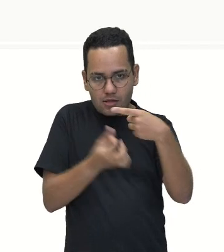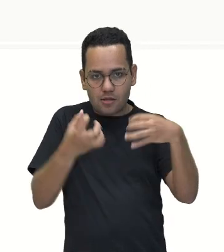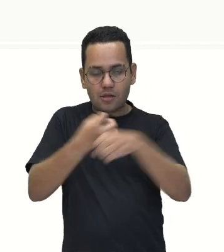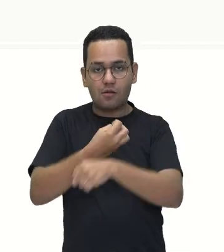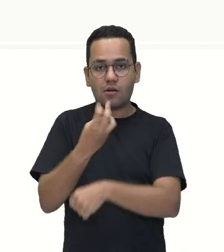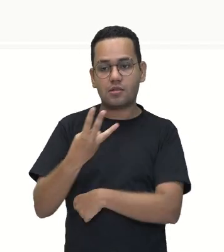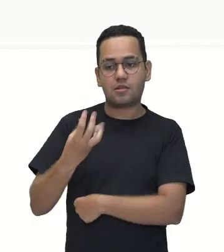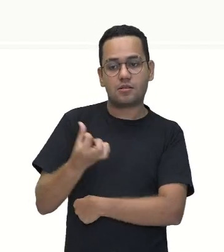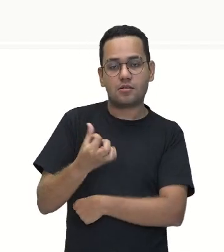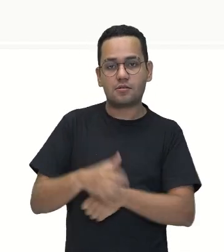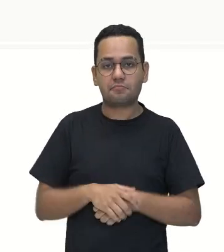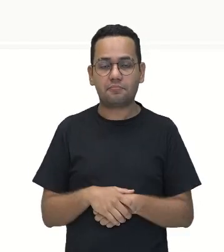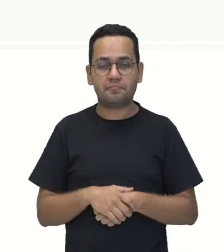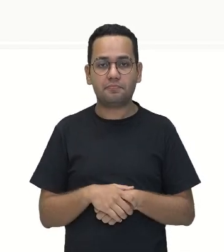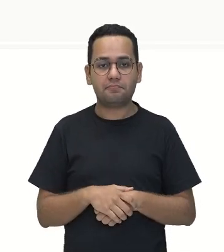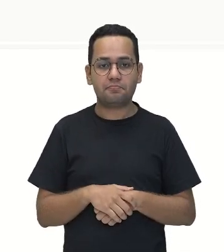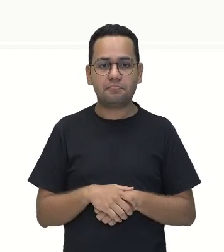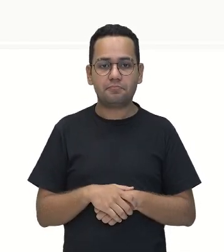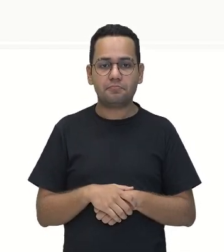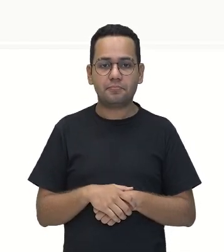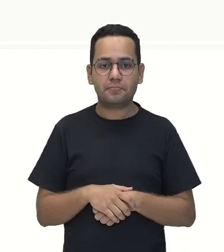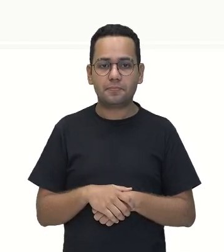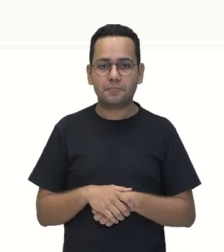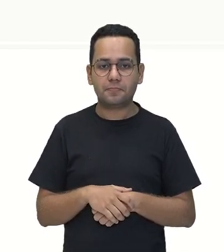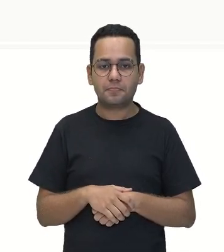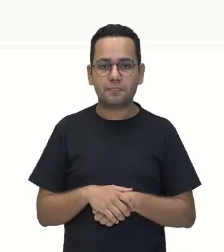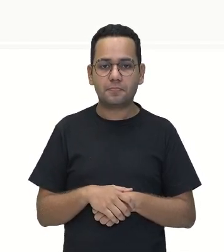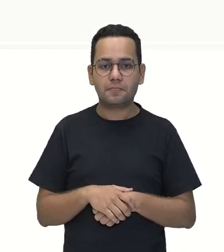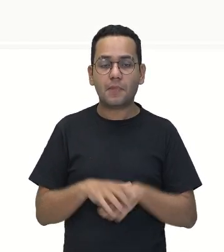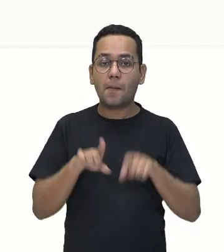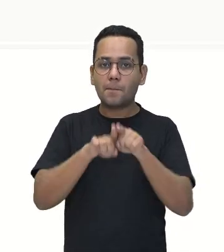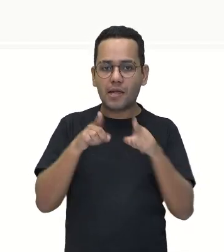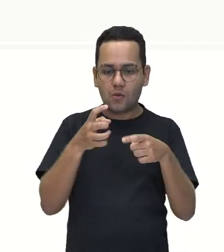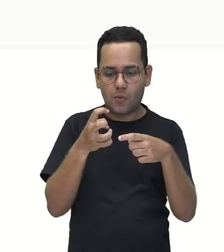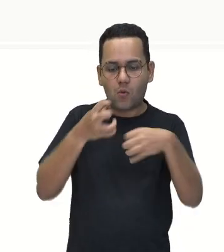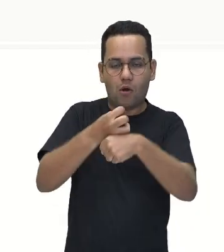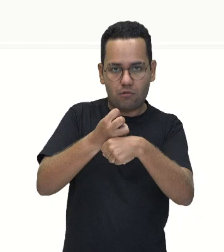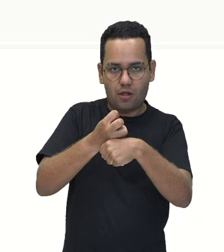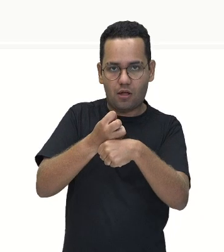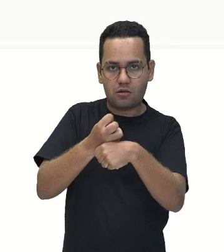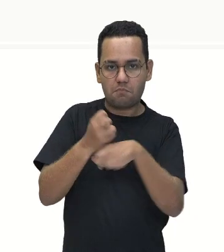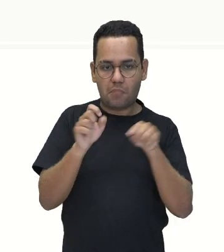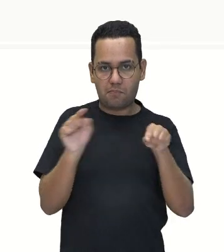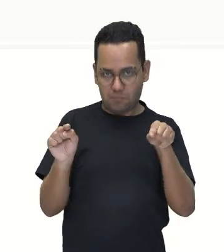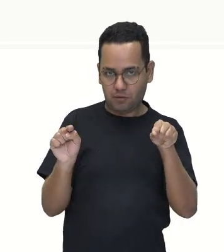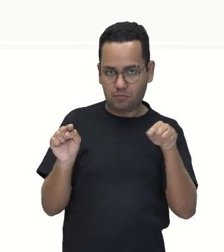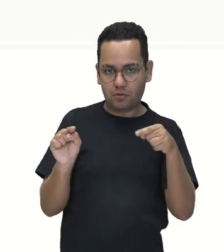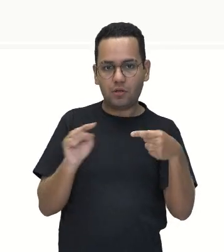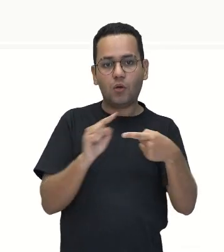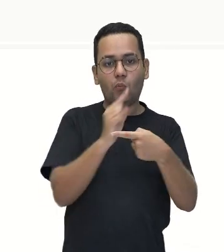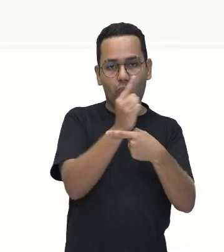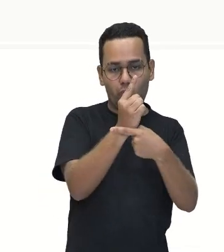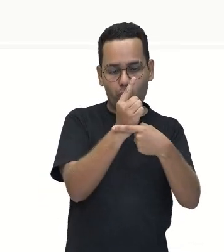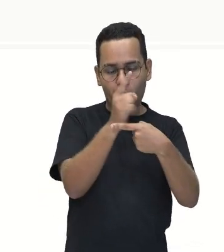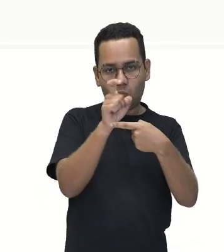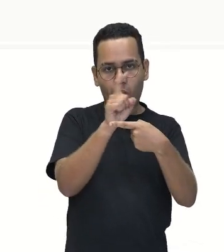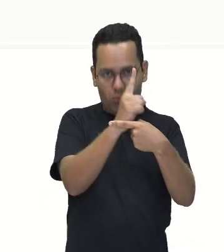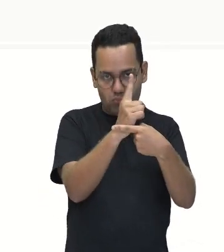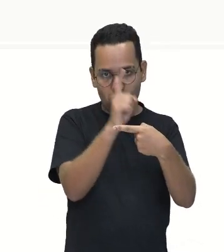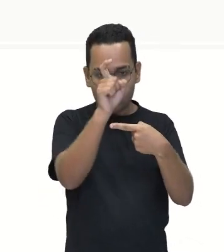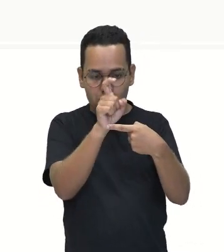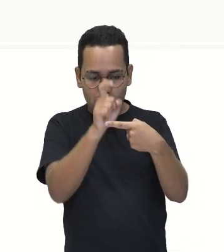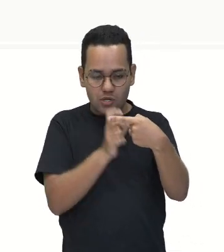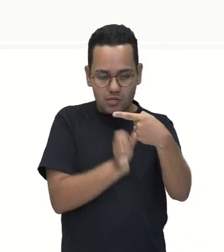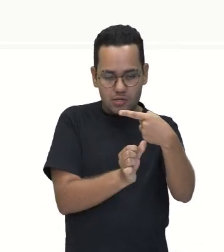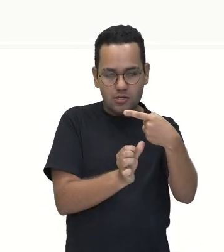está afirmando né ó aqui eu tenho uma igualdade ele está afirmando que 1 so 6 elev x